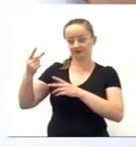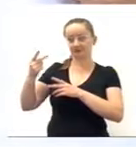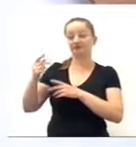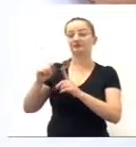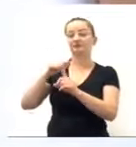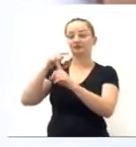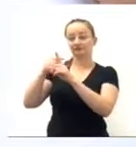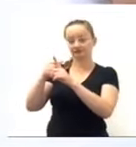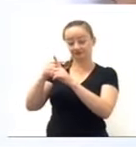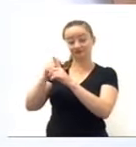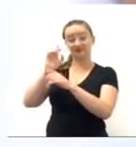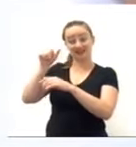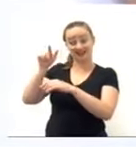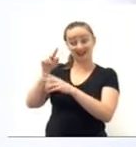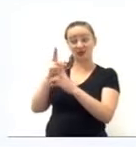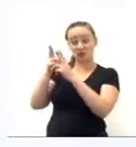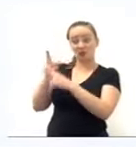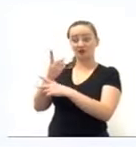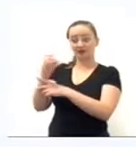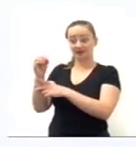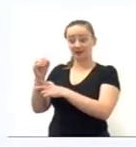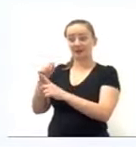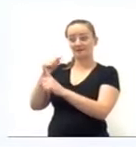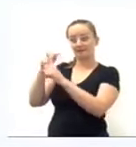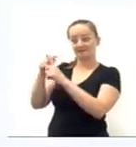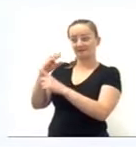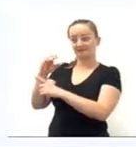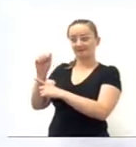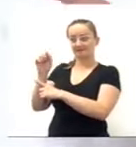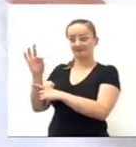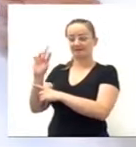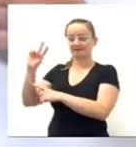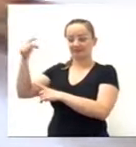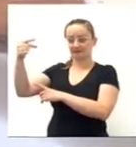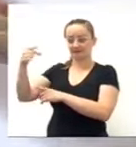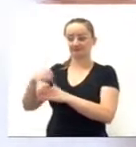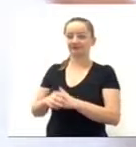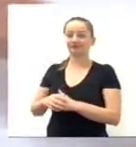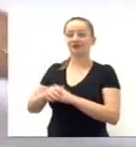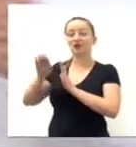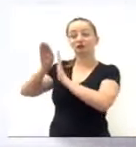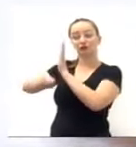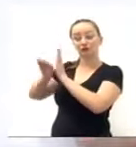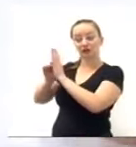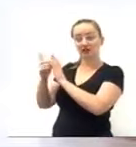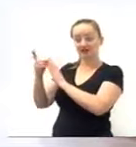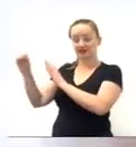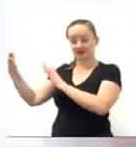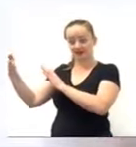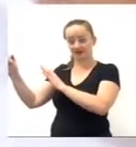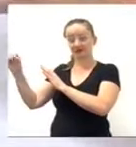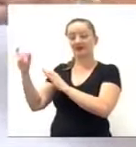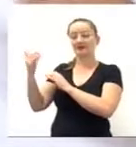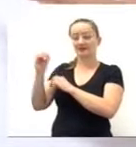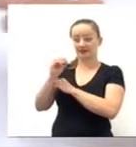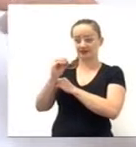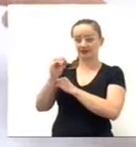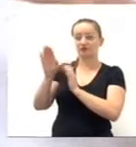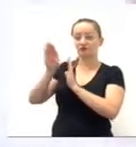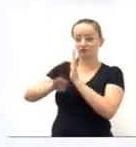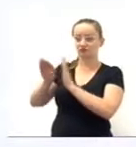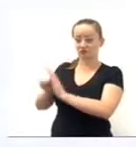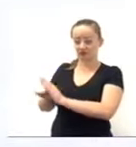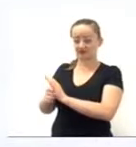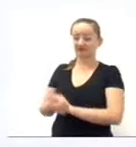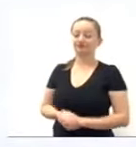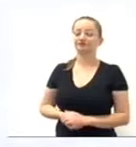100 mais cateto ao quadrado. Bom, vou subtrair 100 dos dois lados. Tudo bem? Subtraindo 100